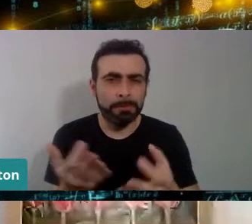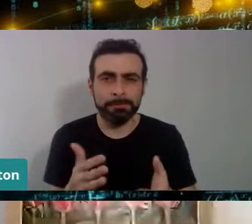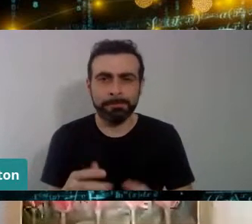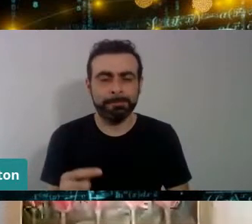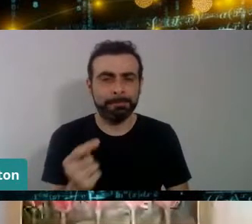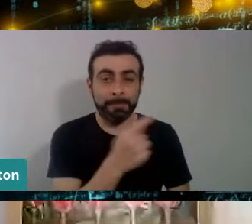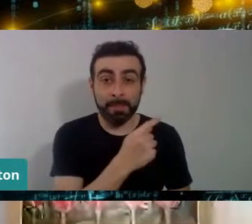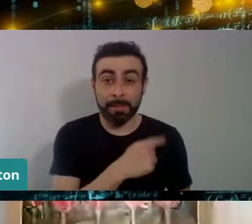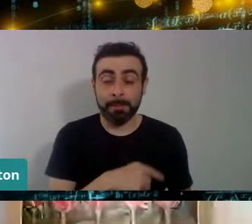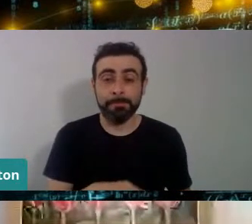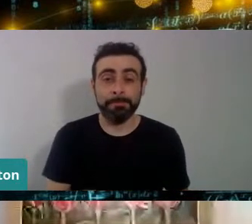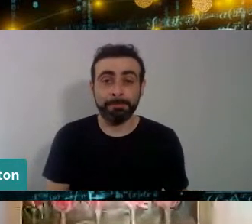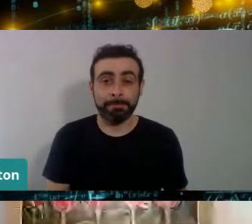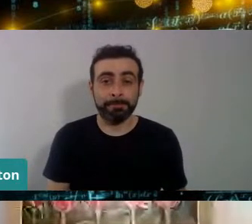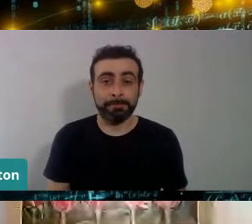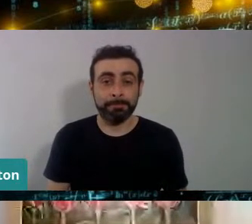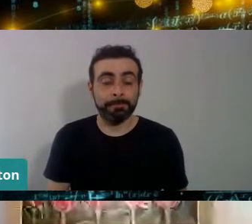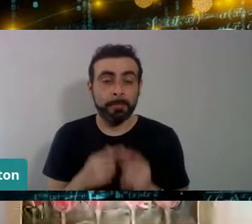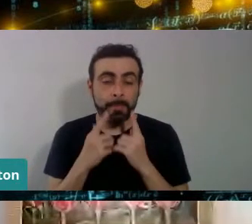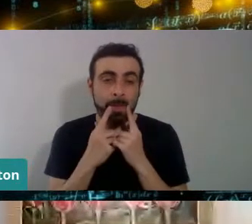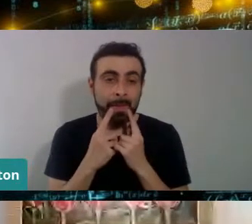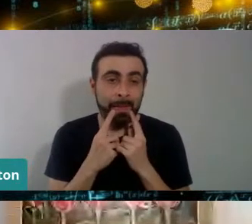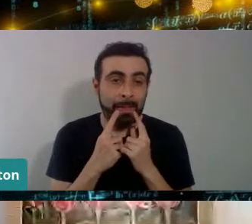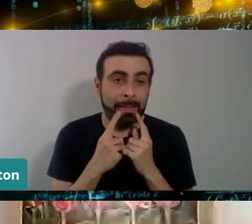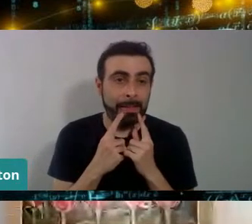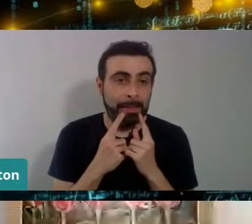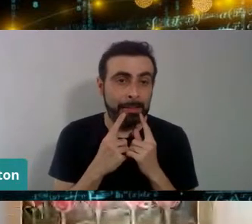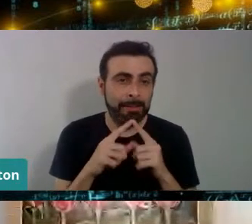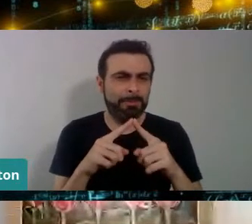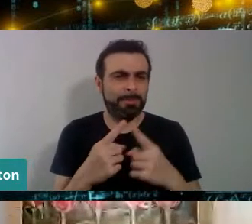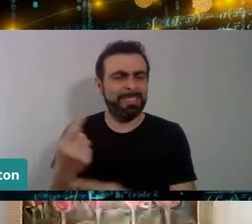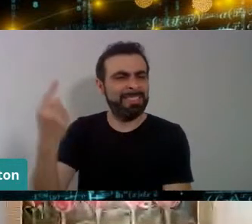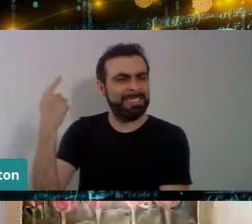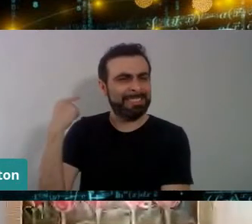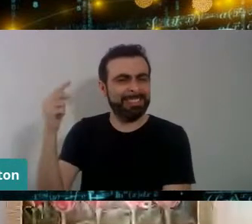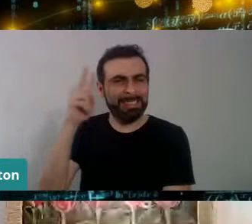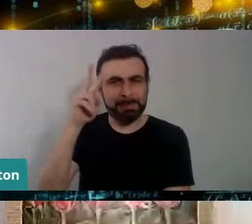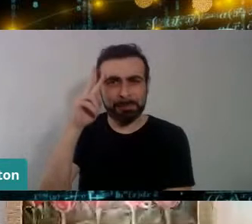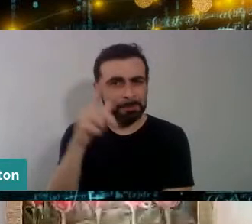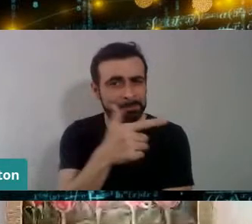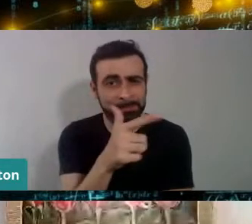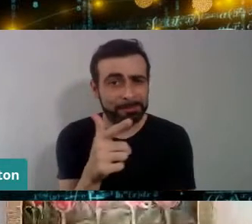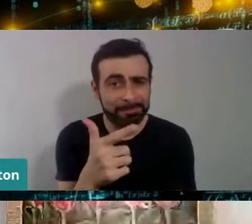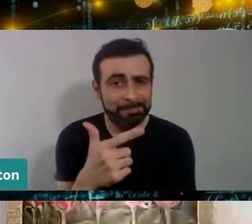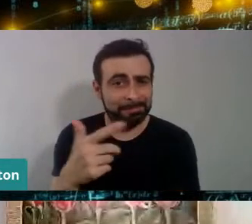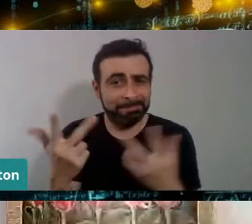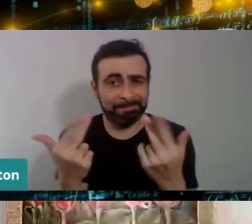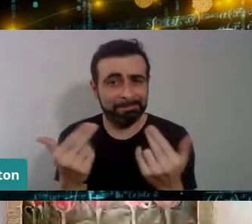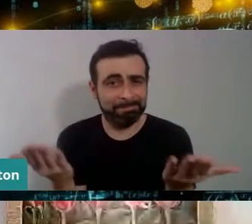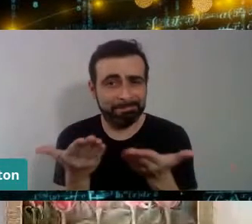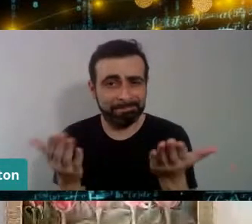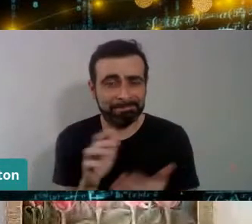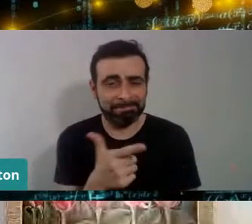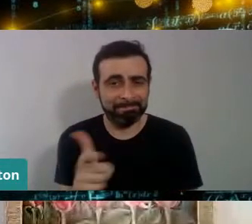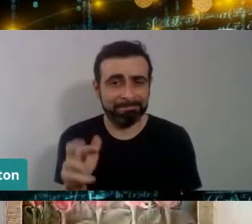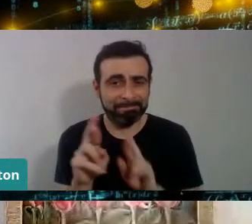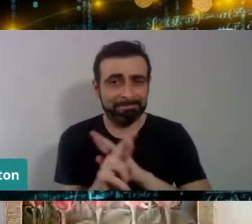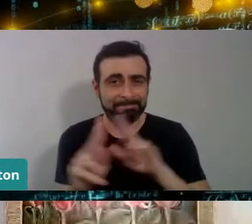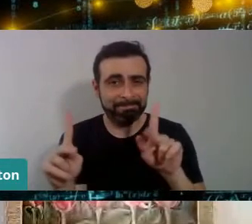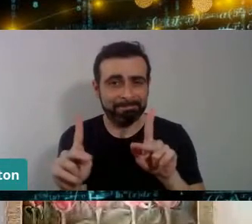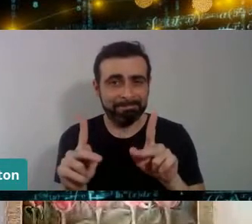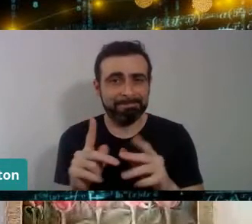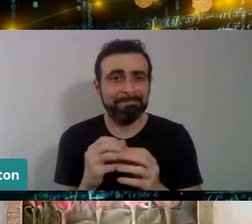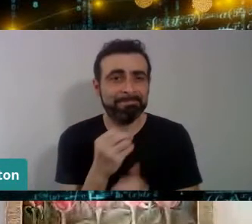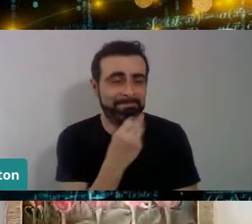boa a época. Não existe mais tempo daquele jeito, né? Não, né? Não. Muito